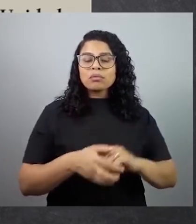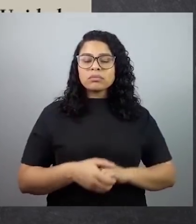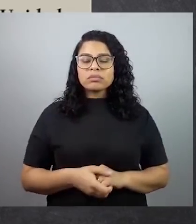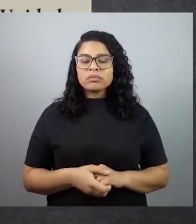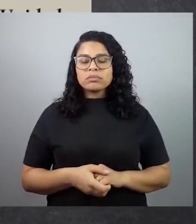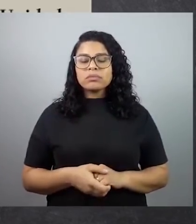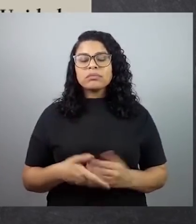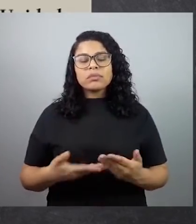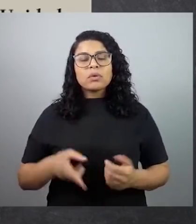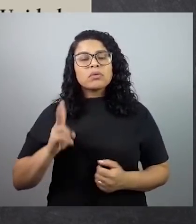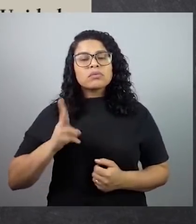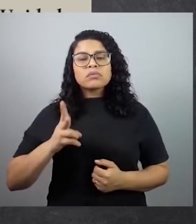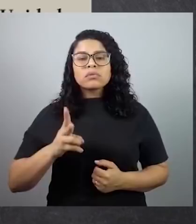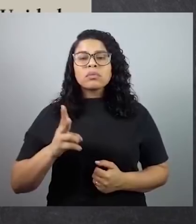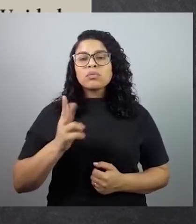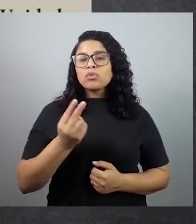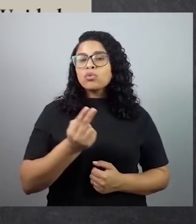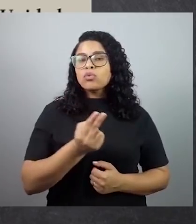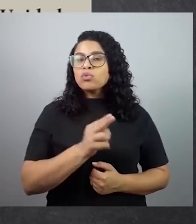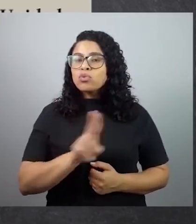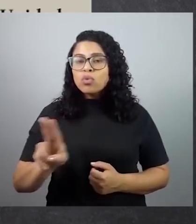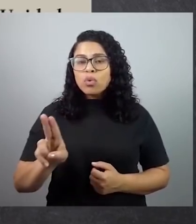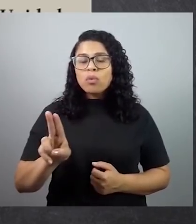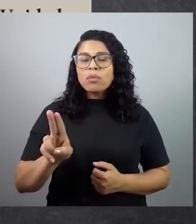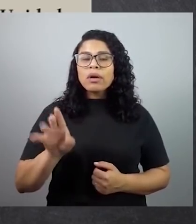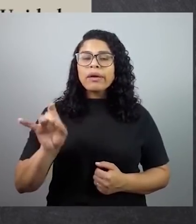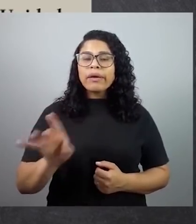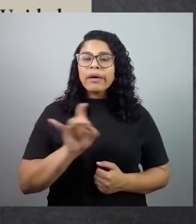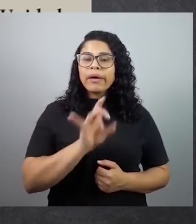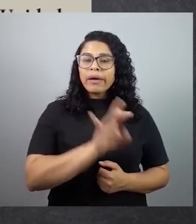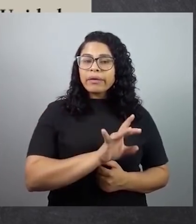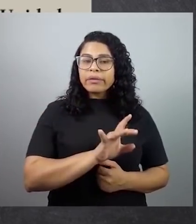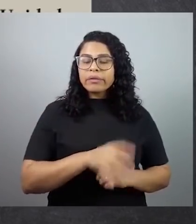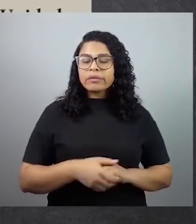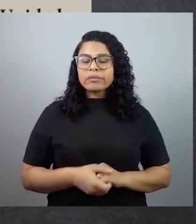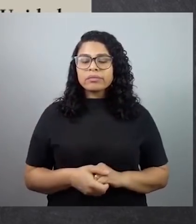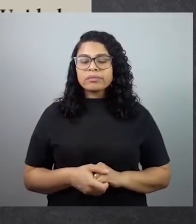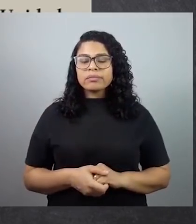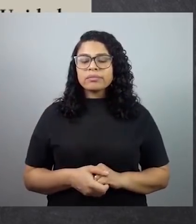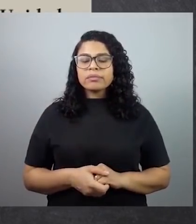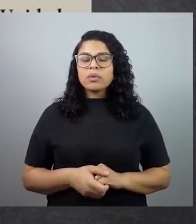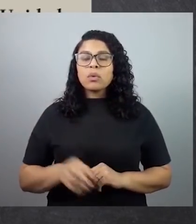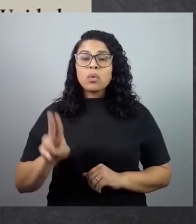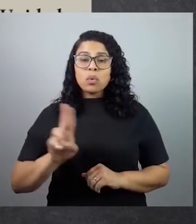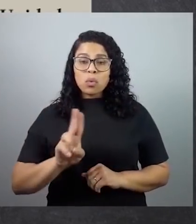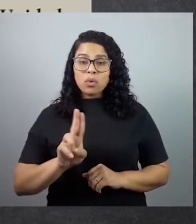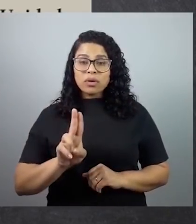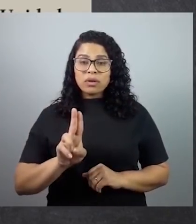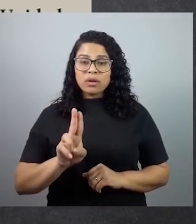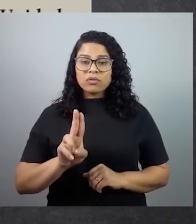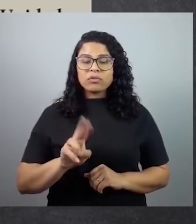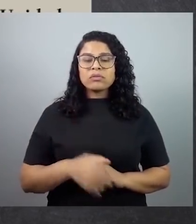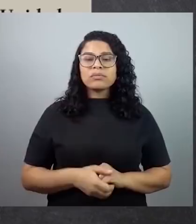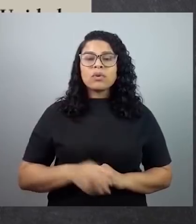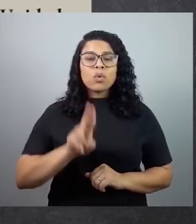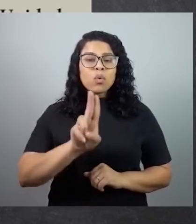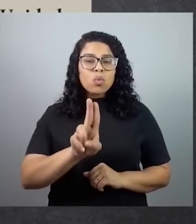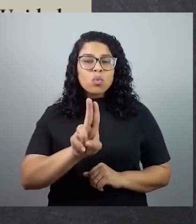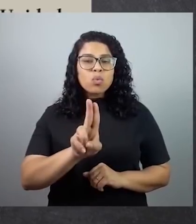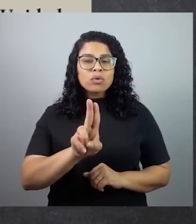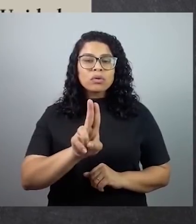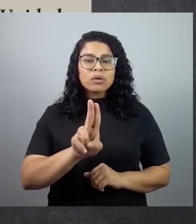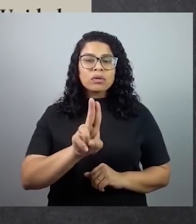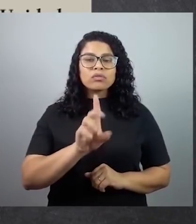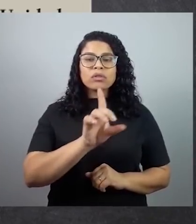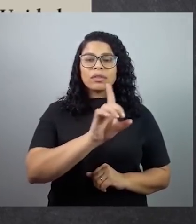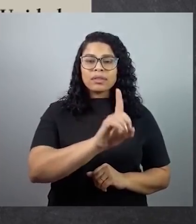o complemento da sua classe. Então, nessa posição, que é da posição da unidade, é unidades,